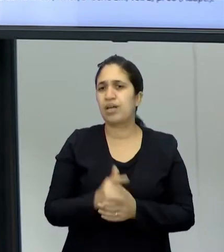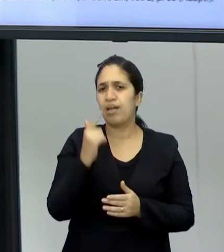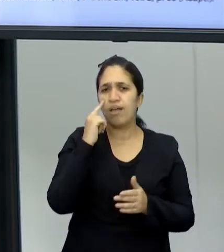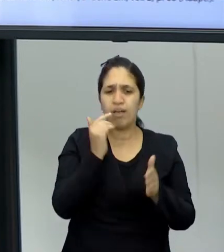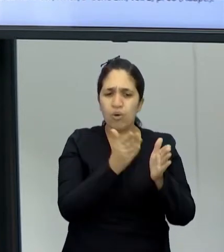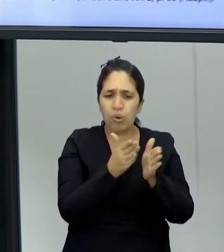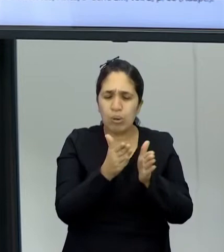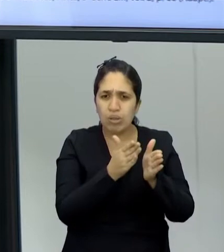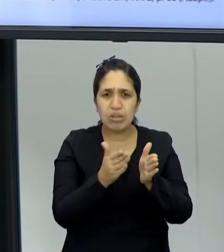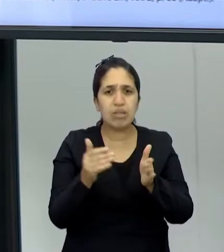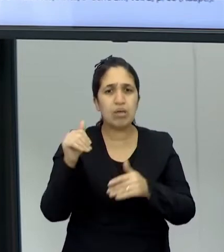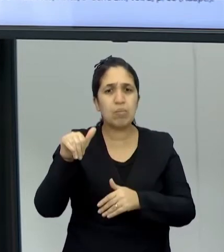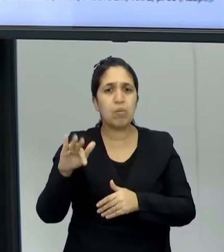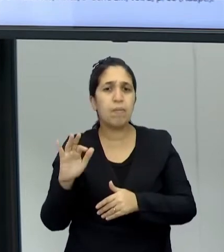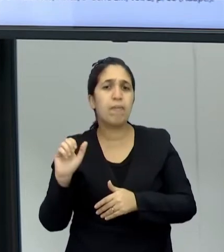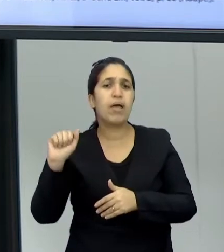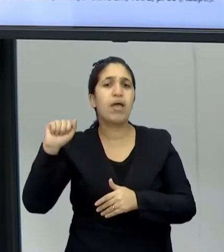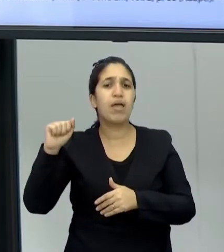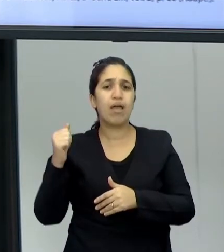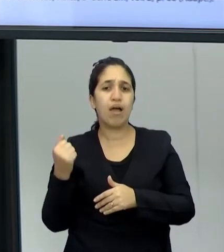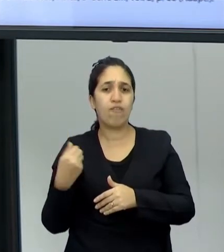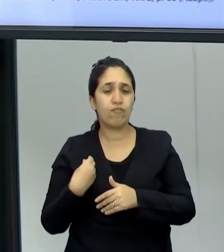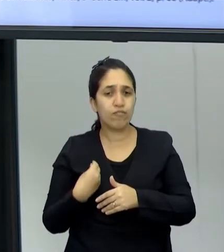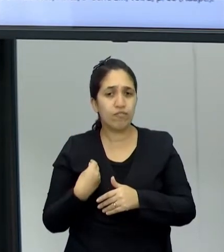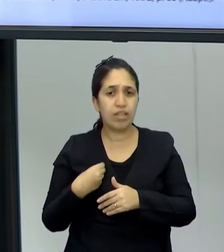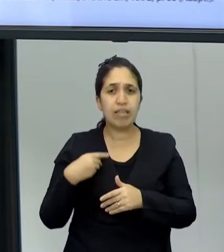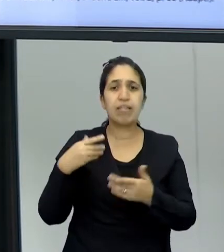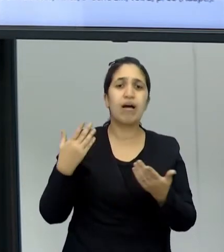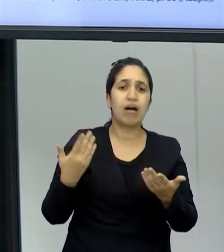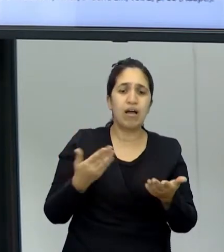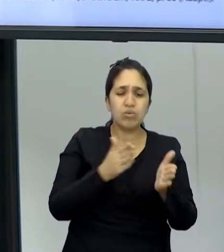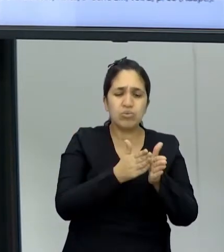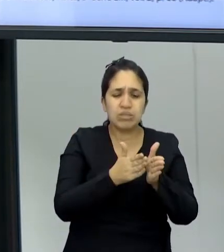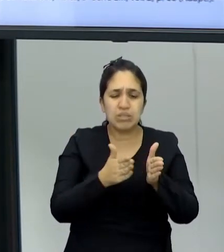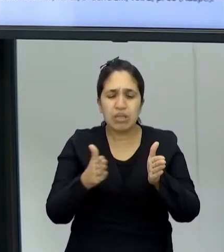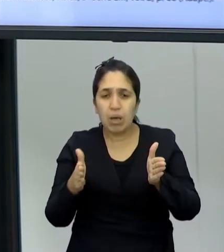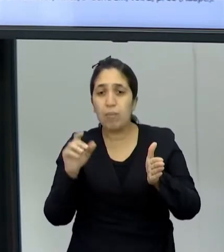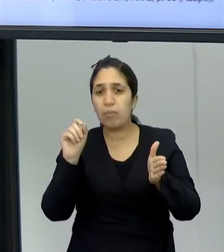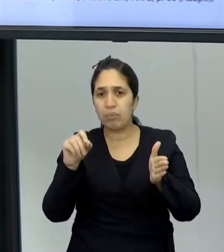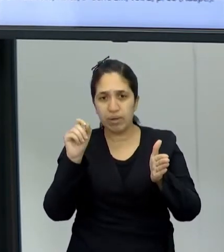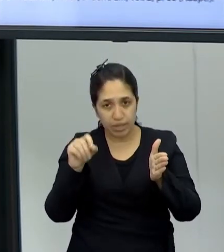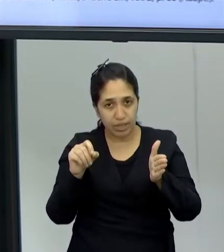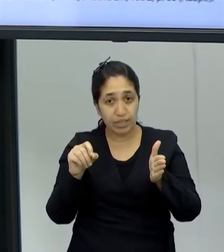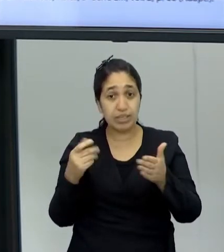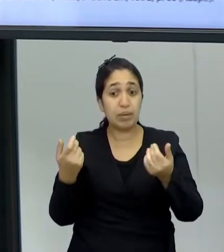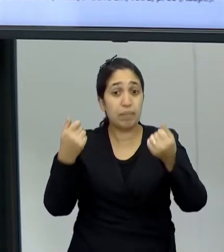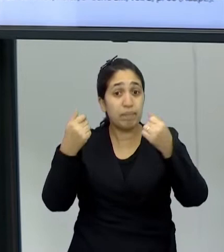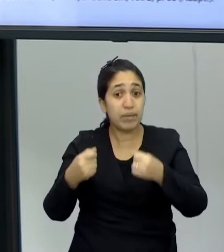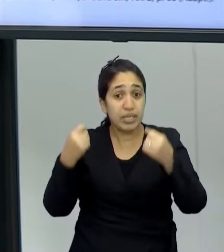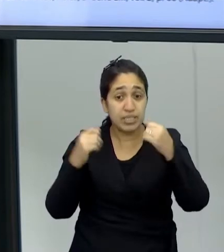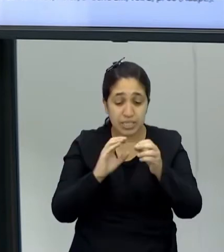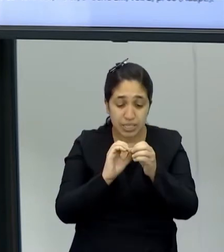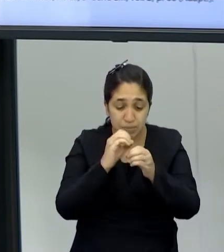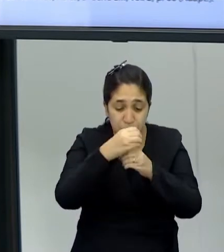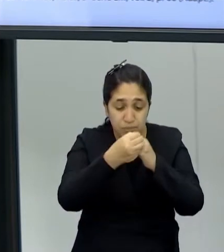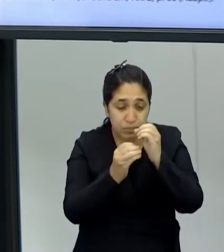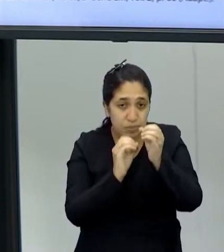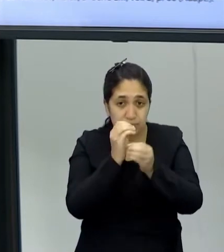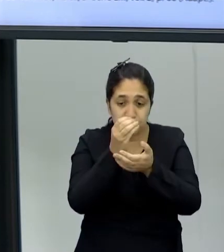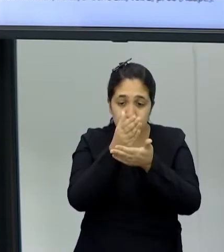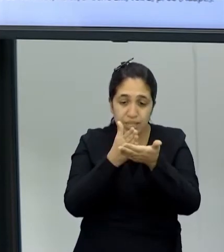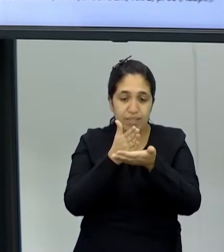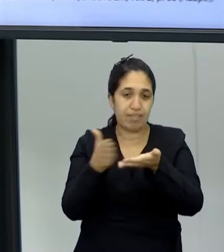de meia-vida ou o tempo de semidesintegração é o tempo necessário para que a massa do elemento caia pela